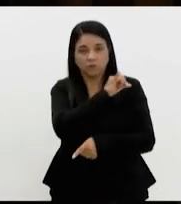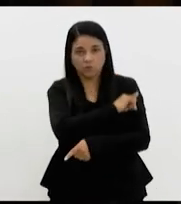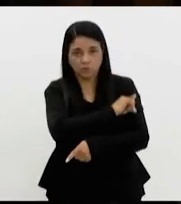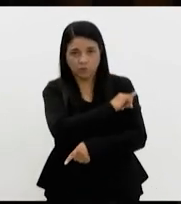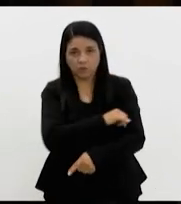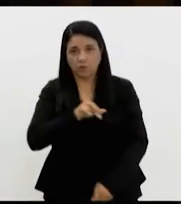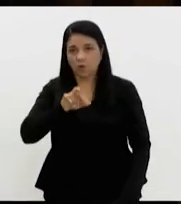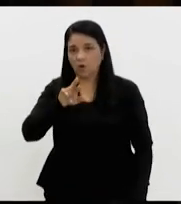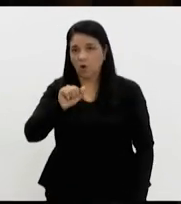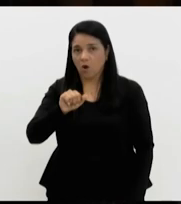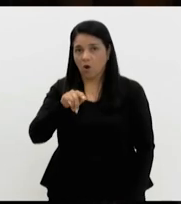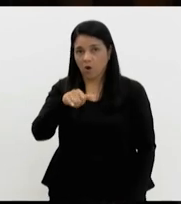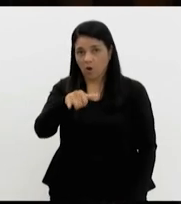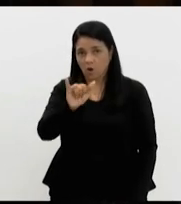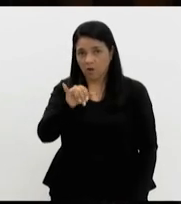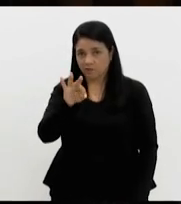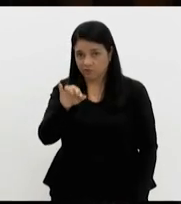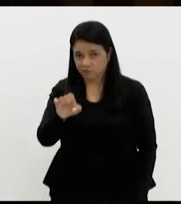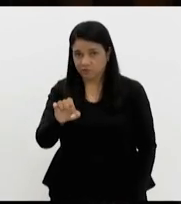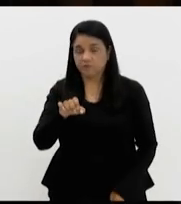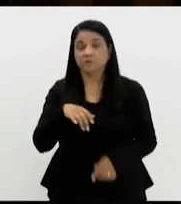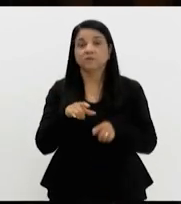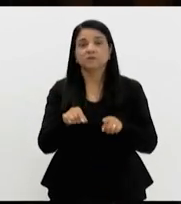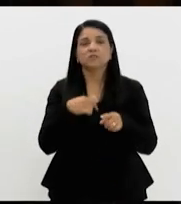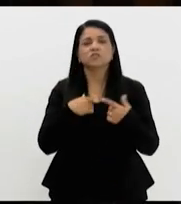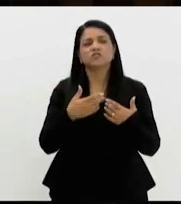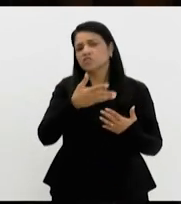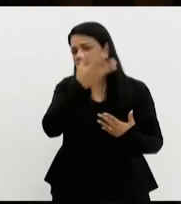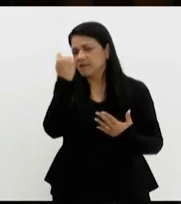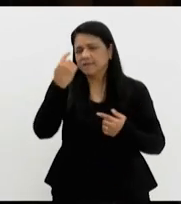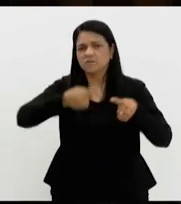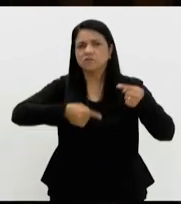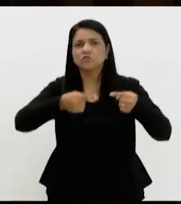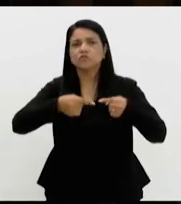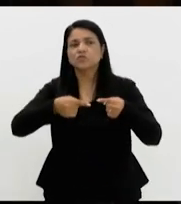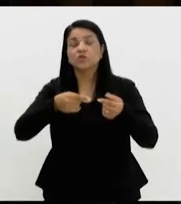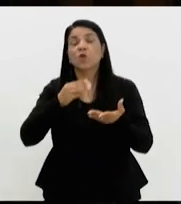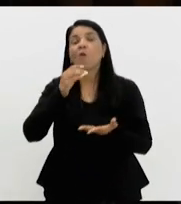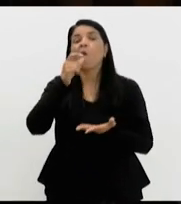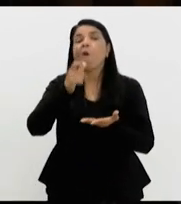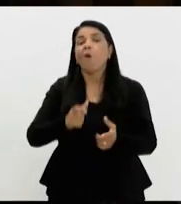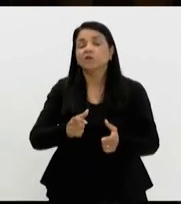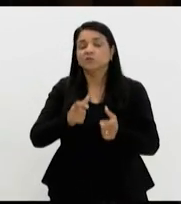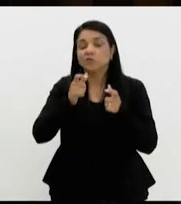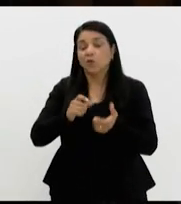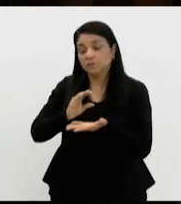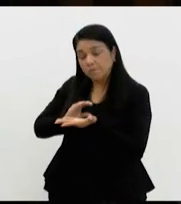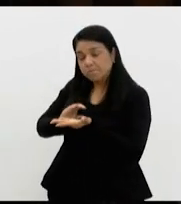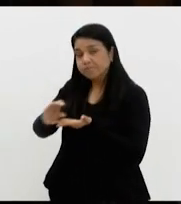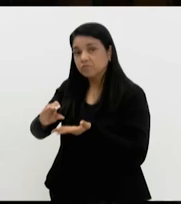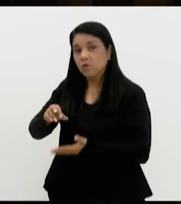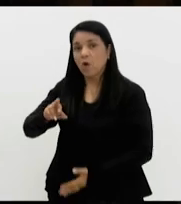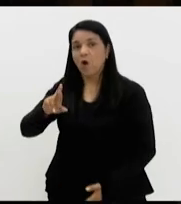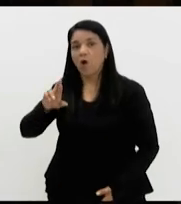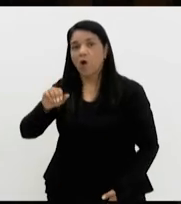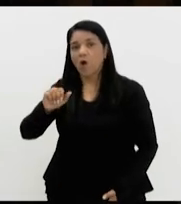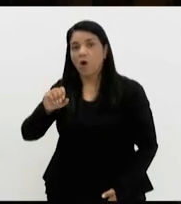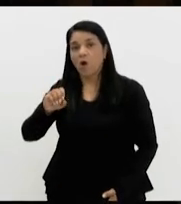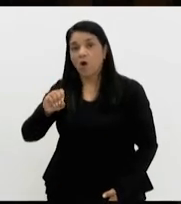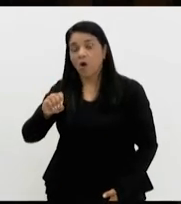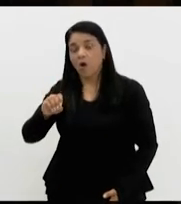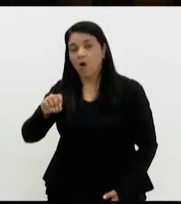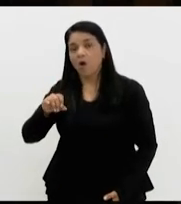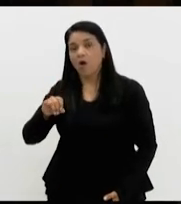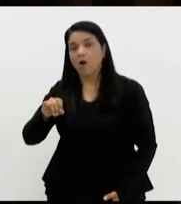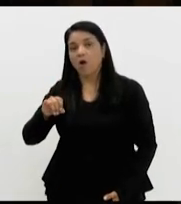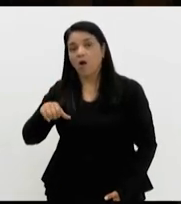destinações, a gente muitas vezes esquece de discutir para onde vão os royalties do petróleo. Os royalties do petróleo no estado do Rio de